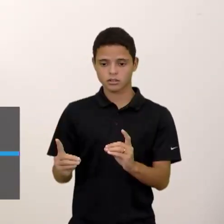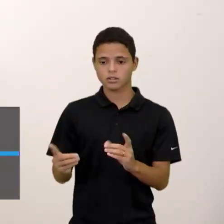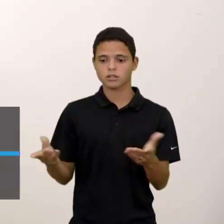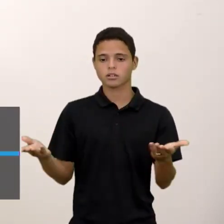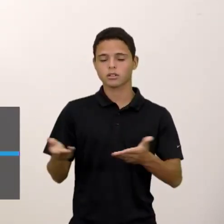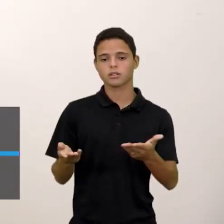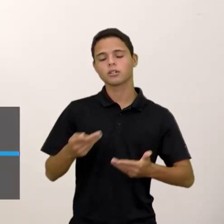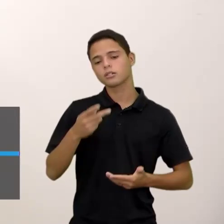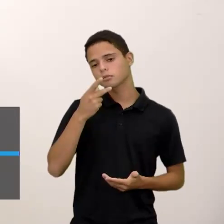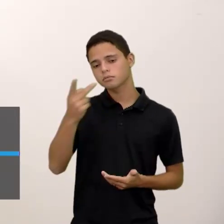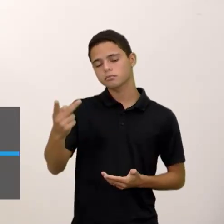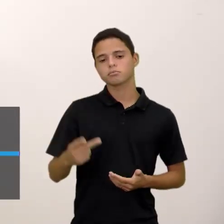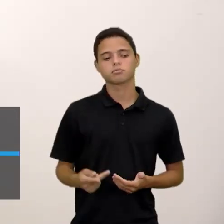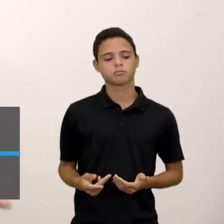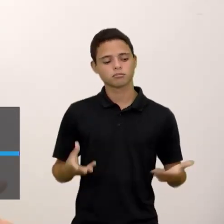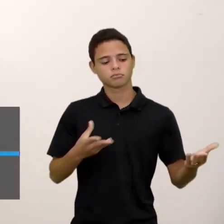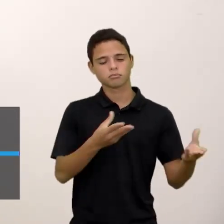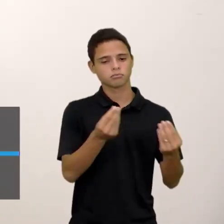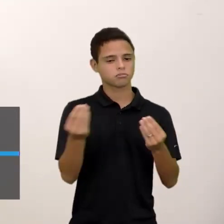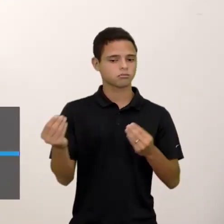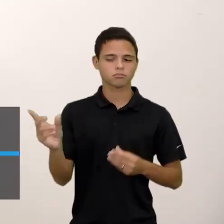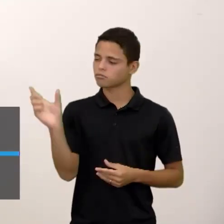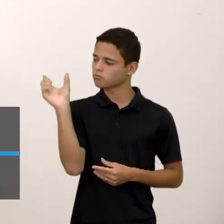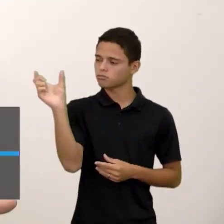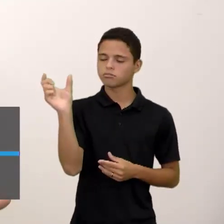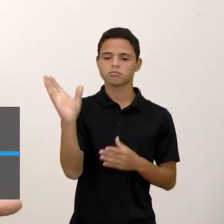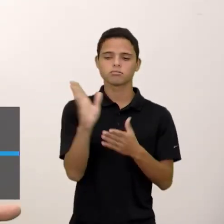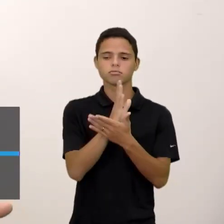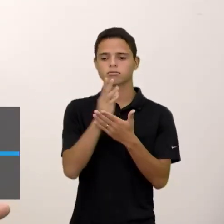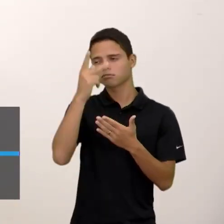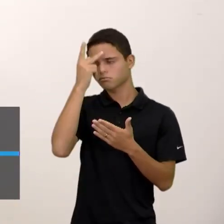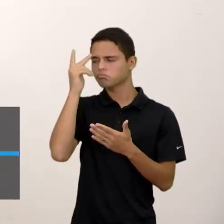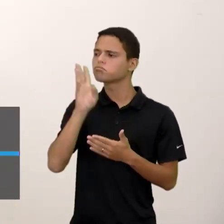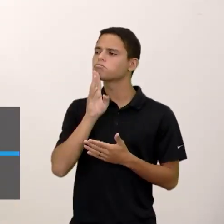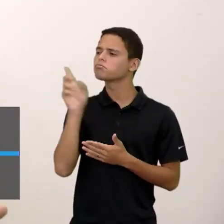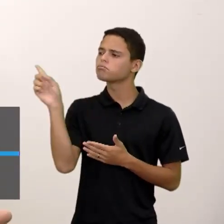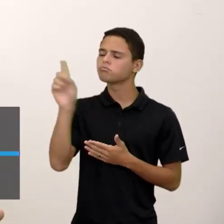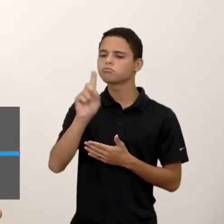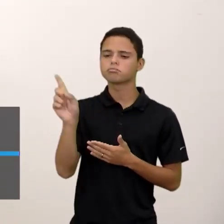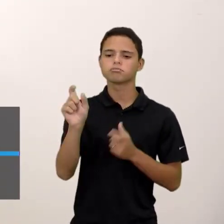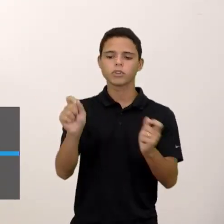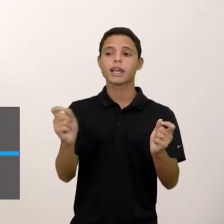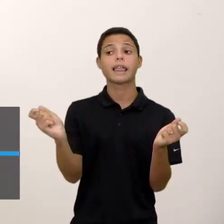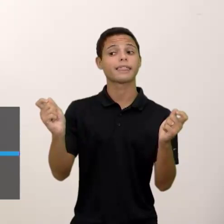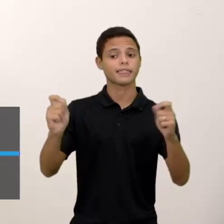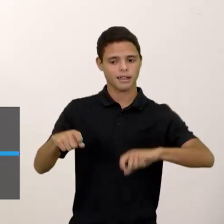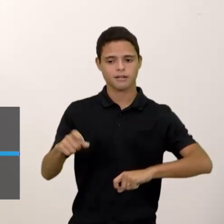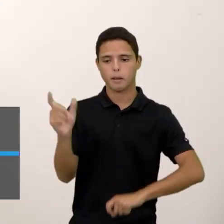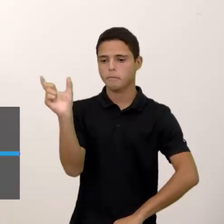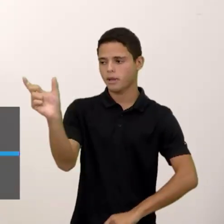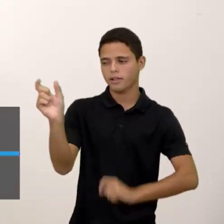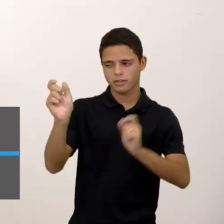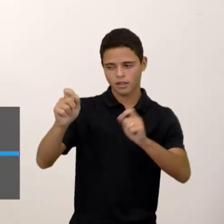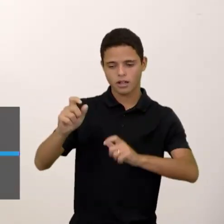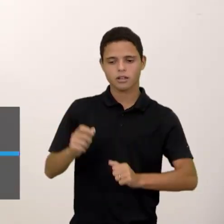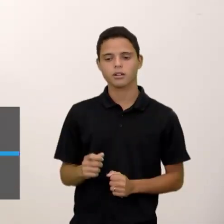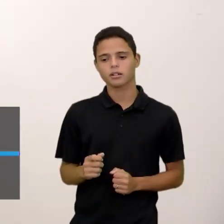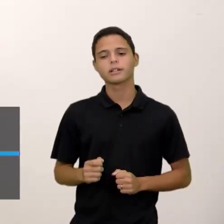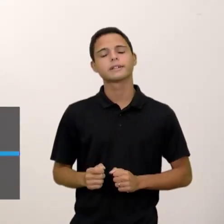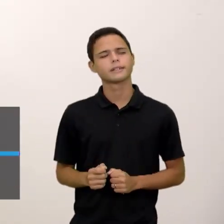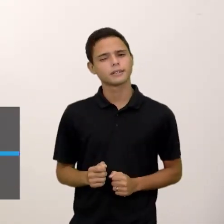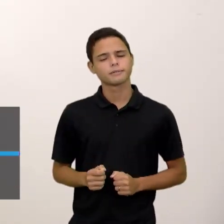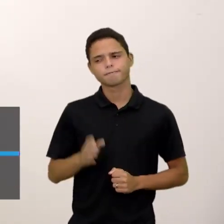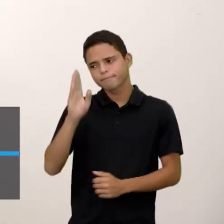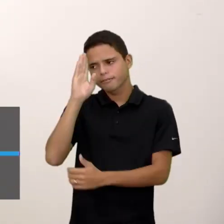se fala muito numa palavra que algumas pessoas desconhecem, que é o capacitismo, né? O não acreditar no potencial